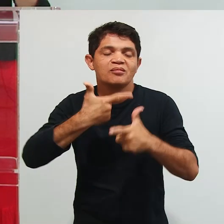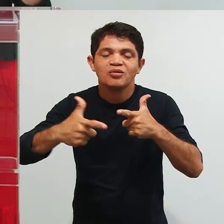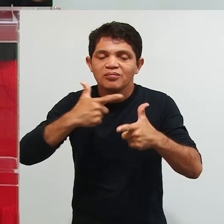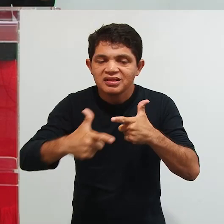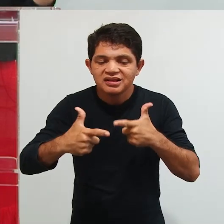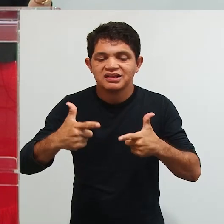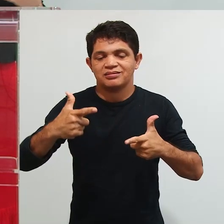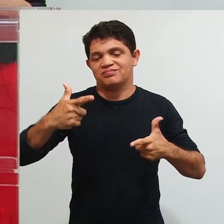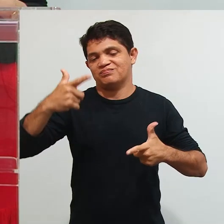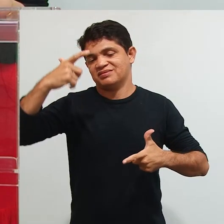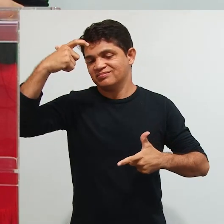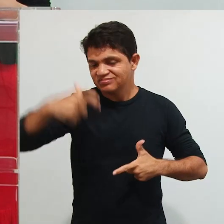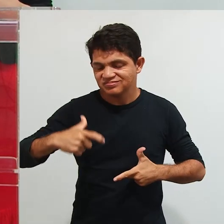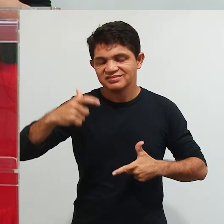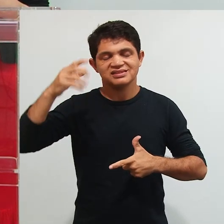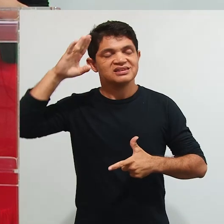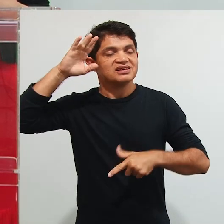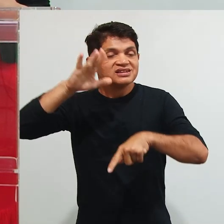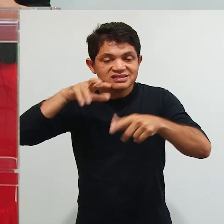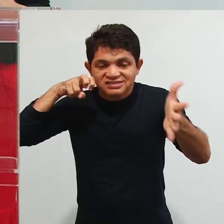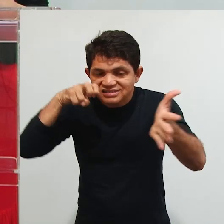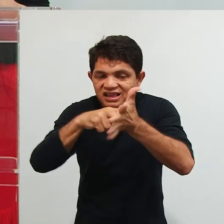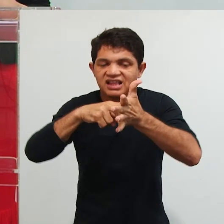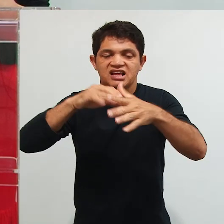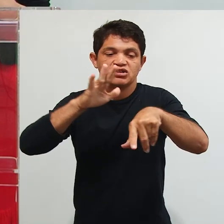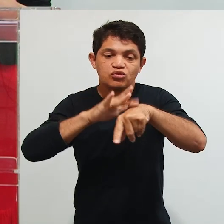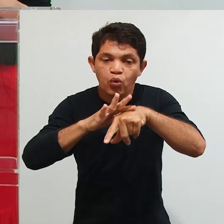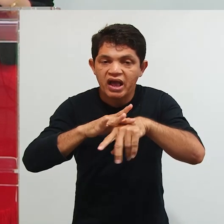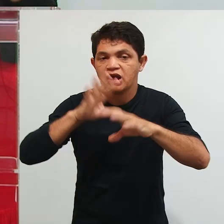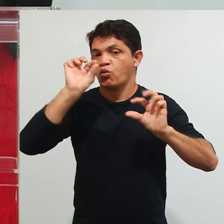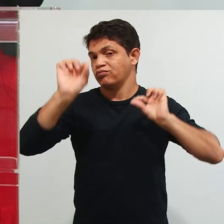problema neurológico e aquilo